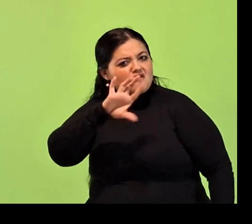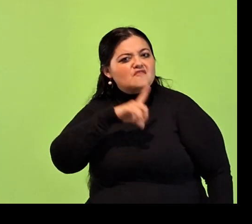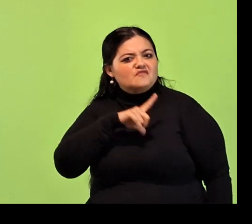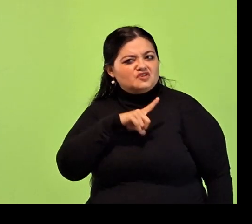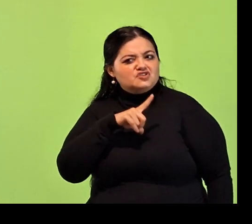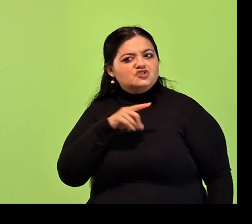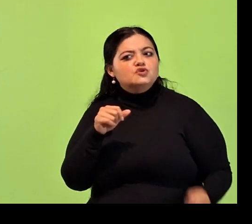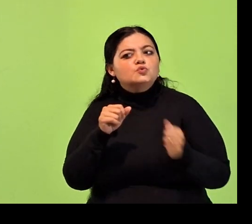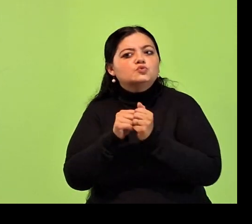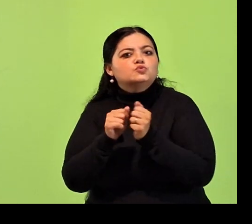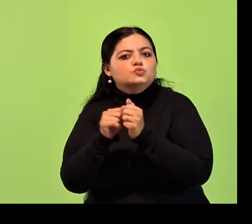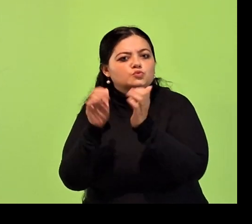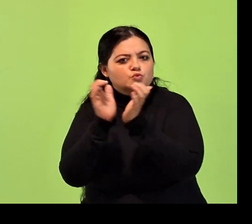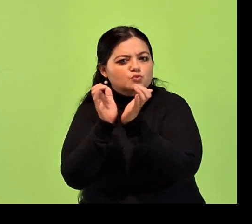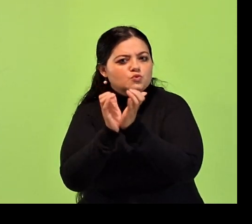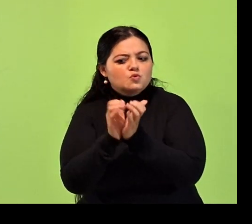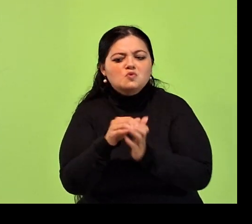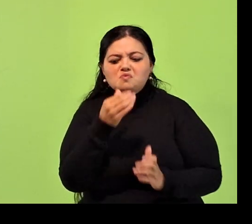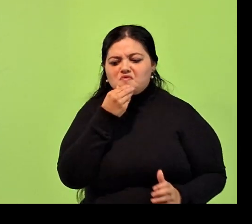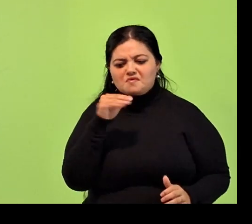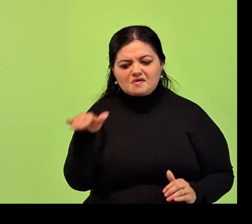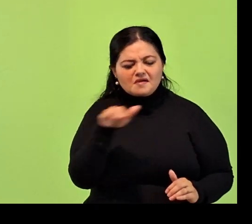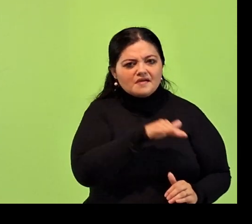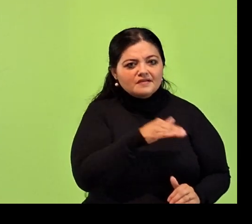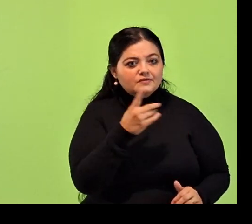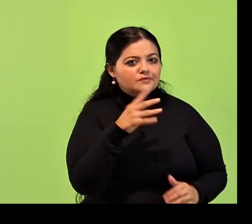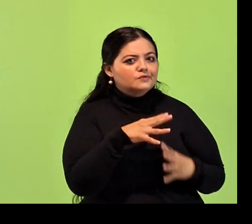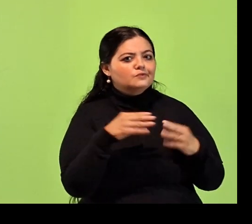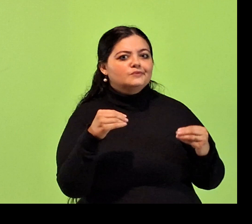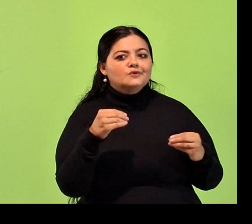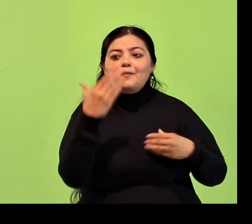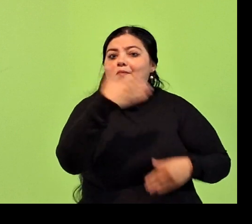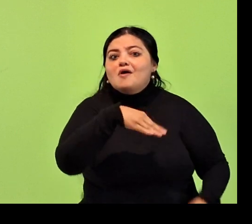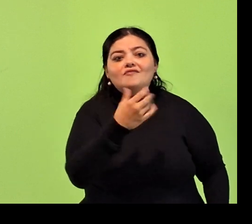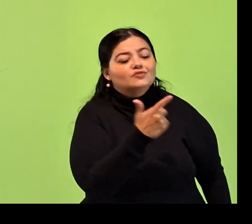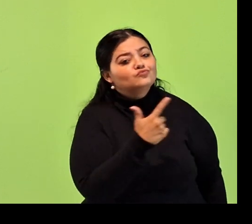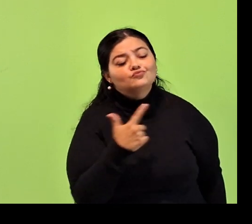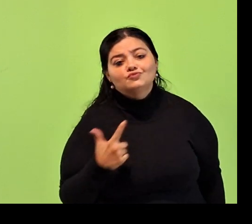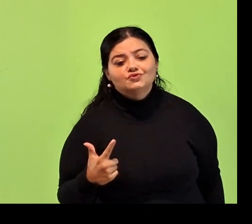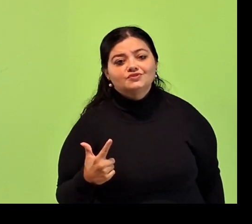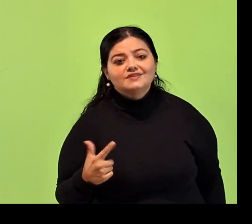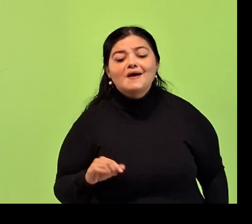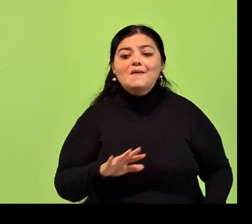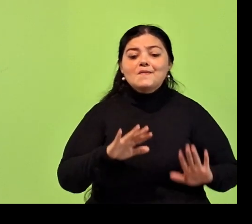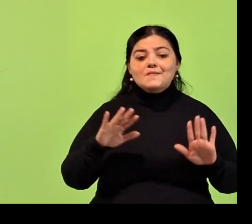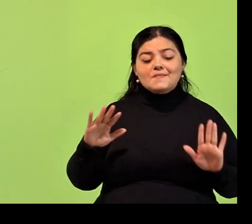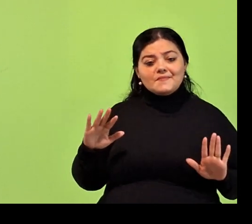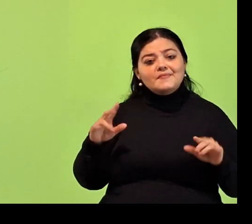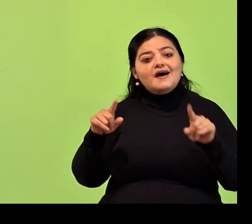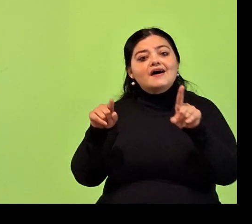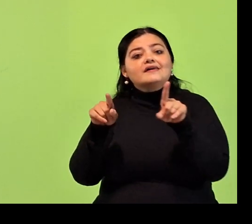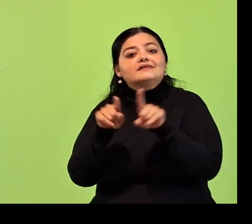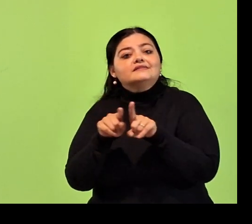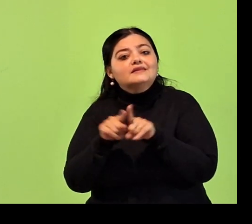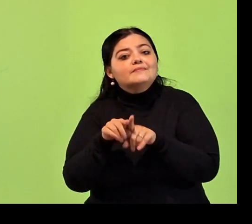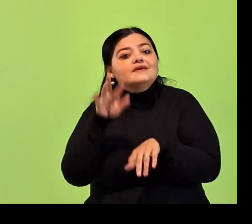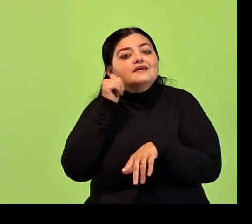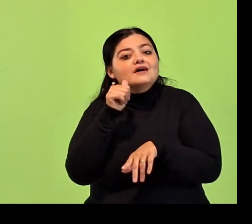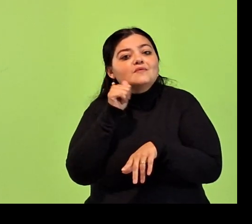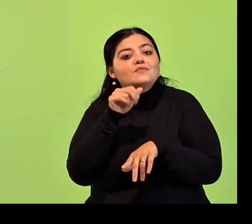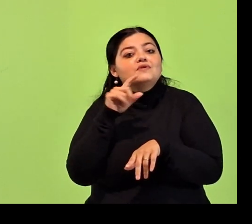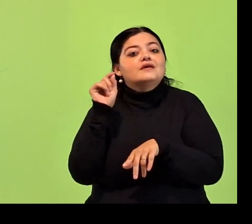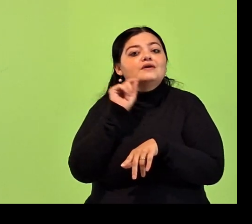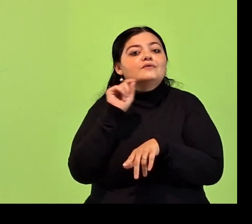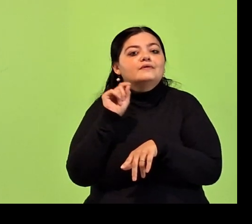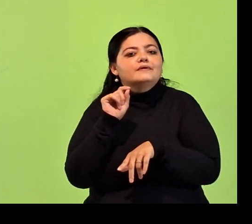grupo durante o desaparecimento dos meninos. Ainda assim, um pouquinho depois da prisão dos 7 acusados, ela se tornou uma